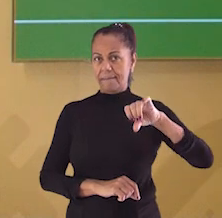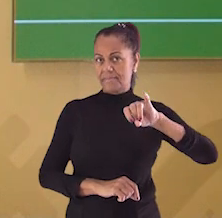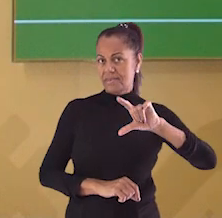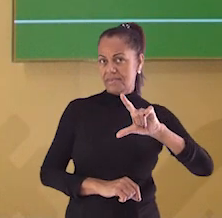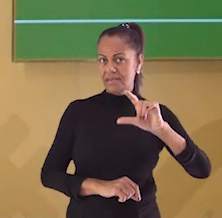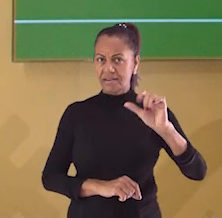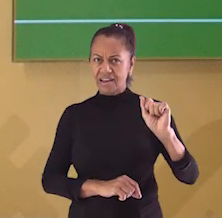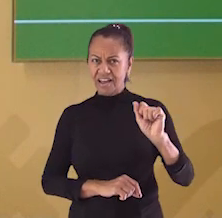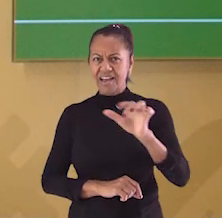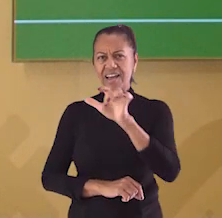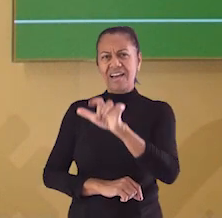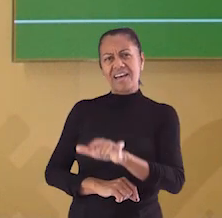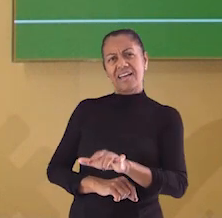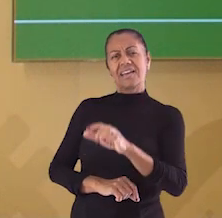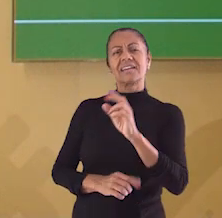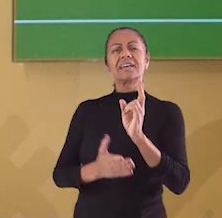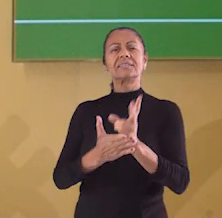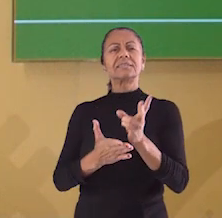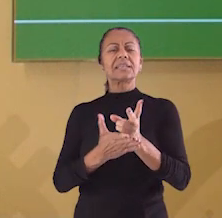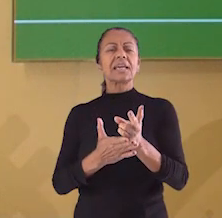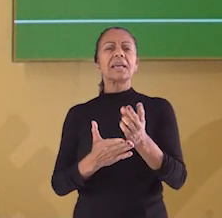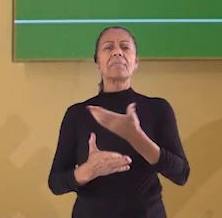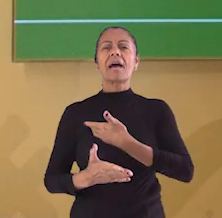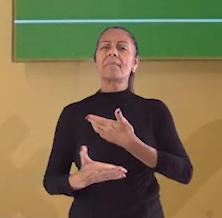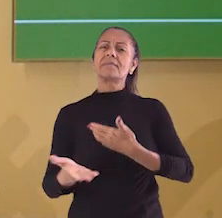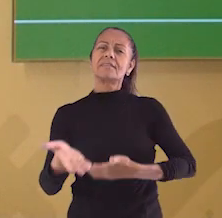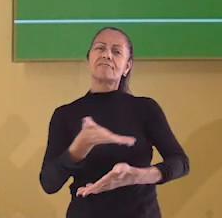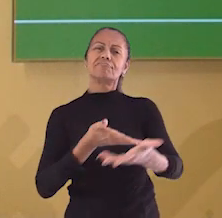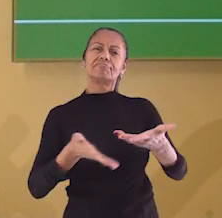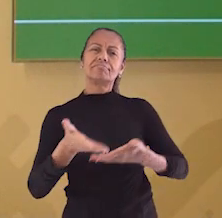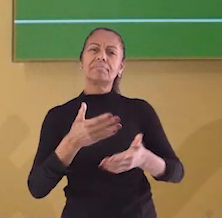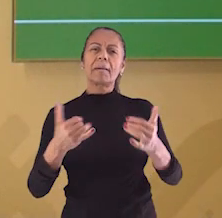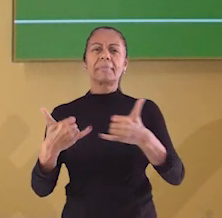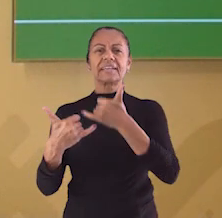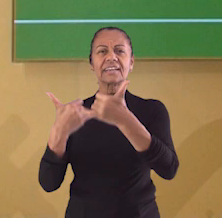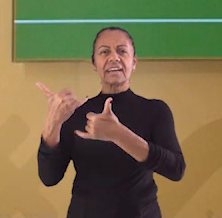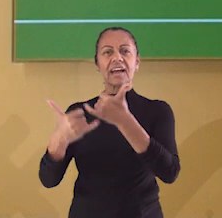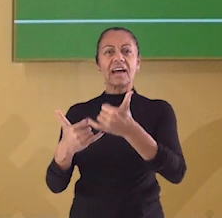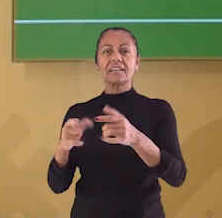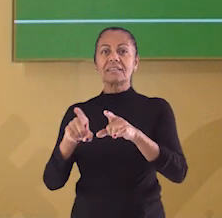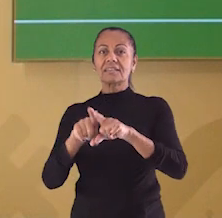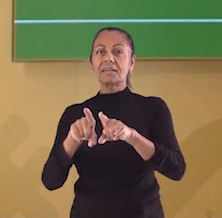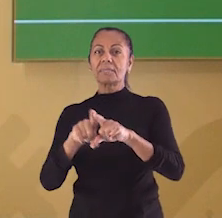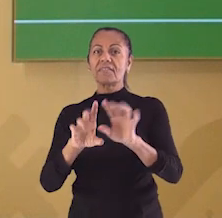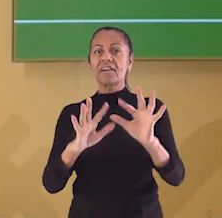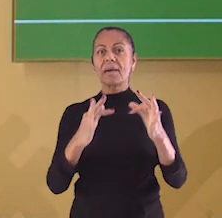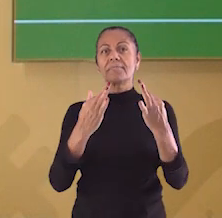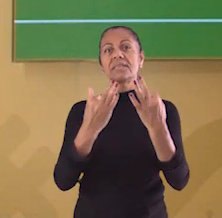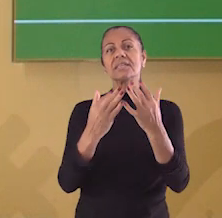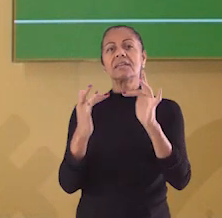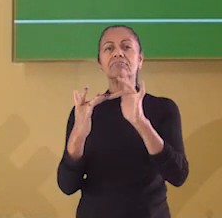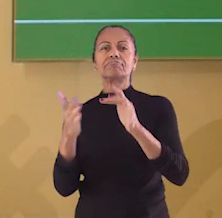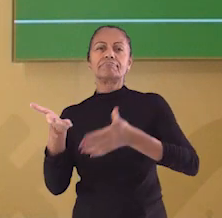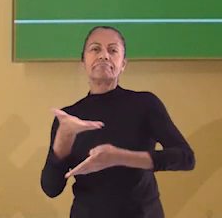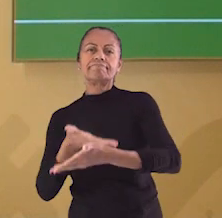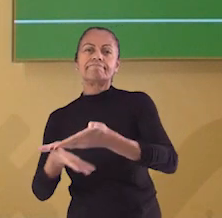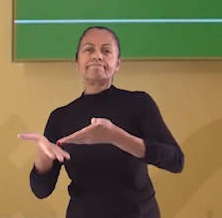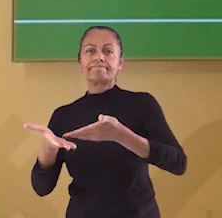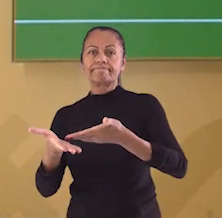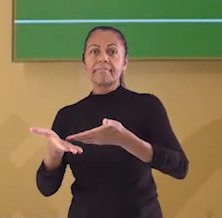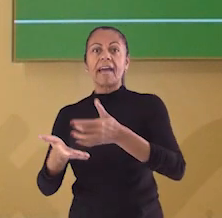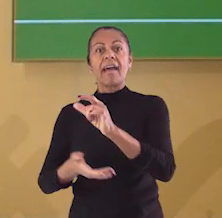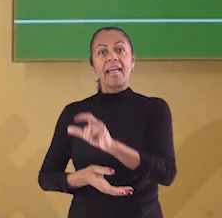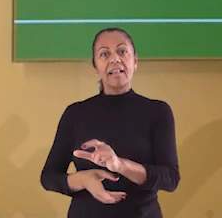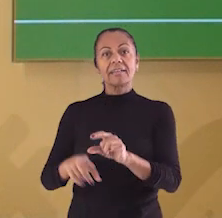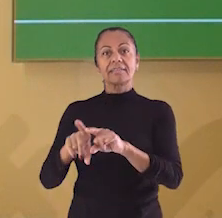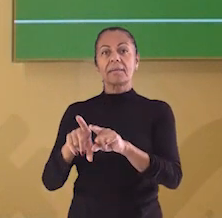Camila. Assim como as outras crianças de sua idade, a Camila sempre gostou de brincar, conversar com os amigos e de estar com sua família,